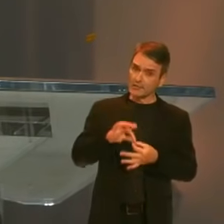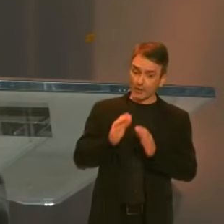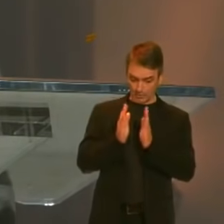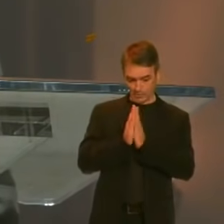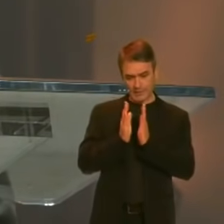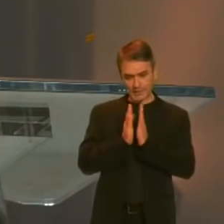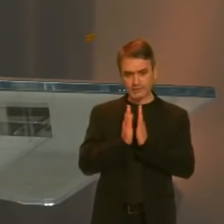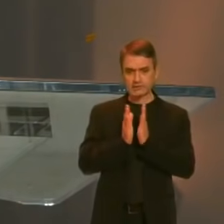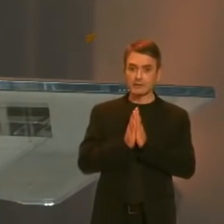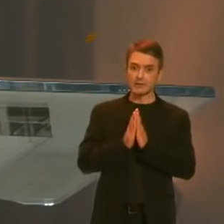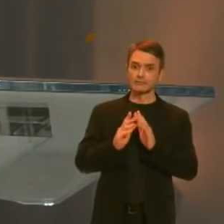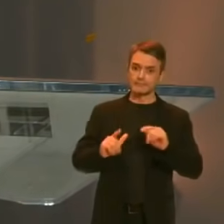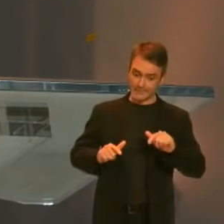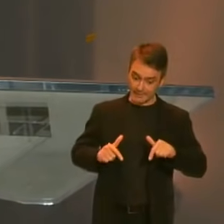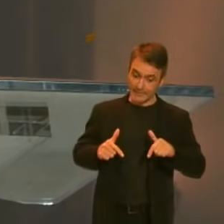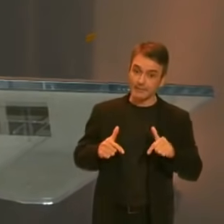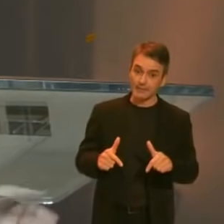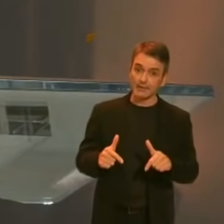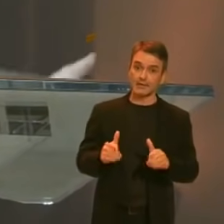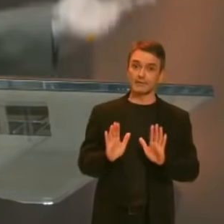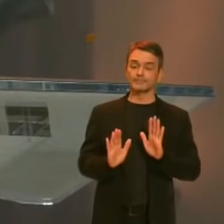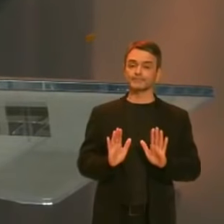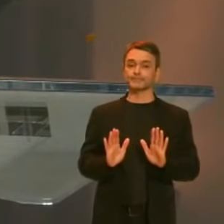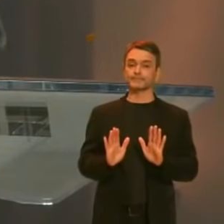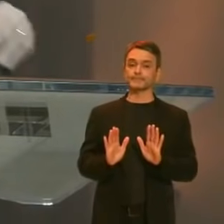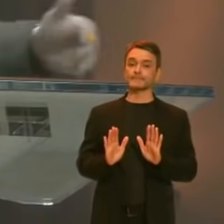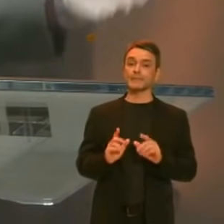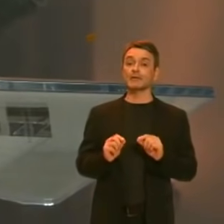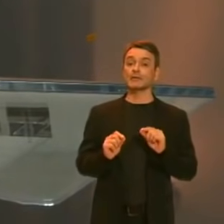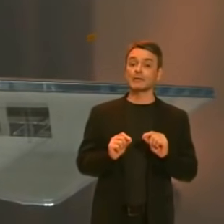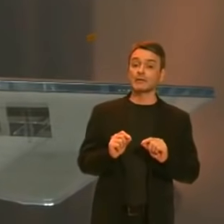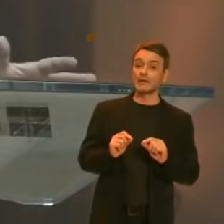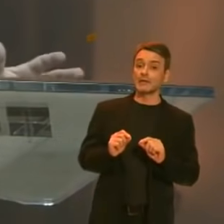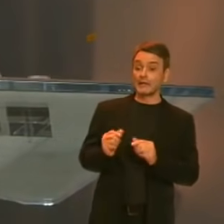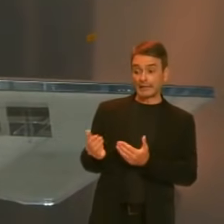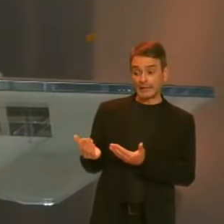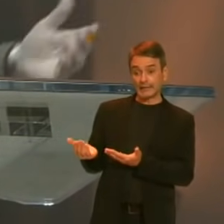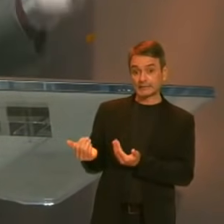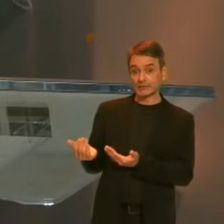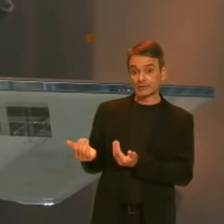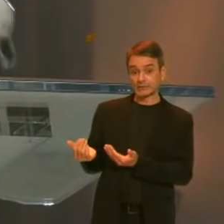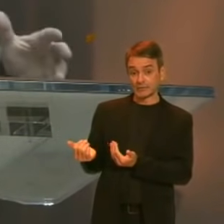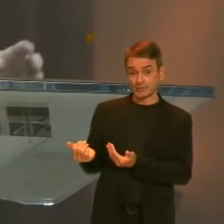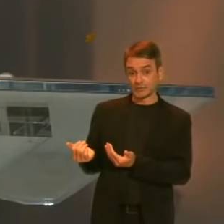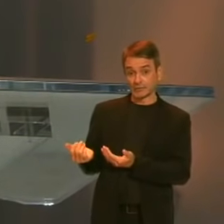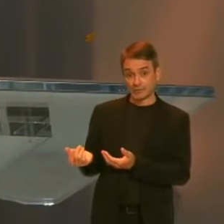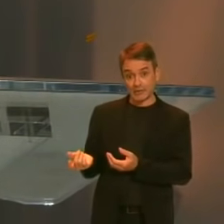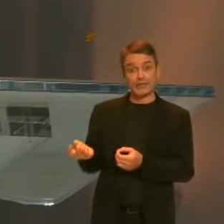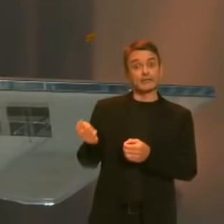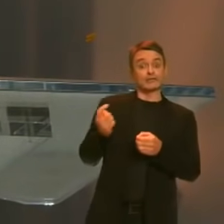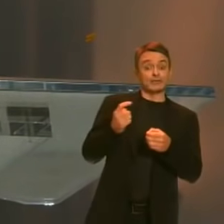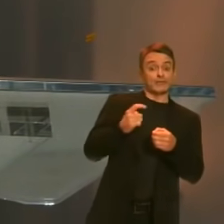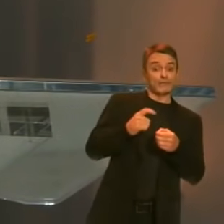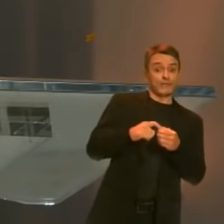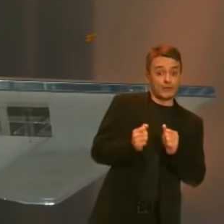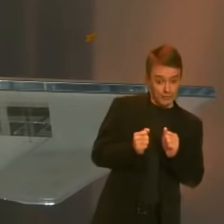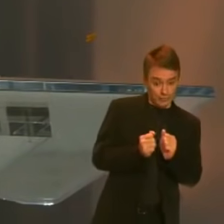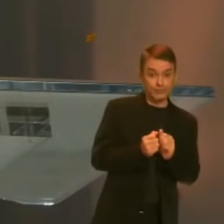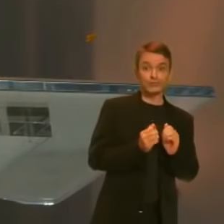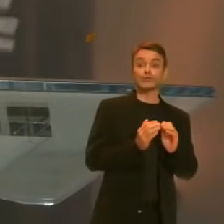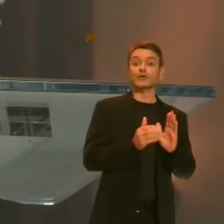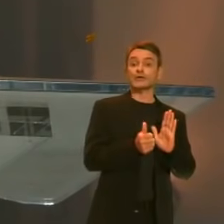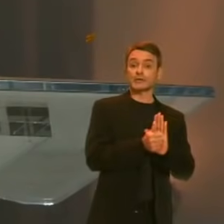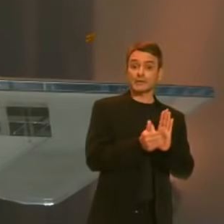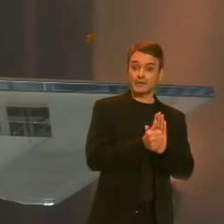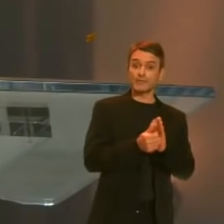mas também de trabalho, para a gente trazendo a juventude de volta, né, para estar conosco aqui na igreja.